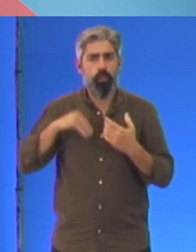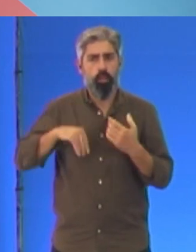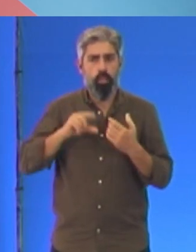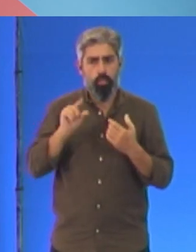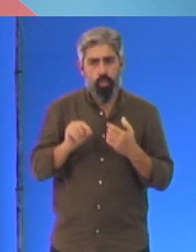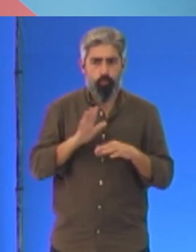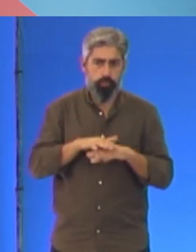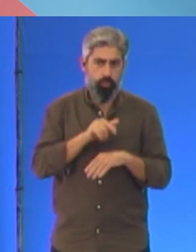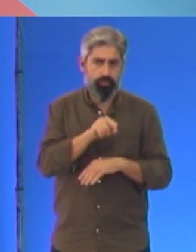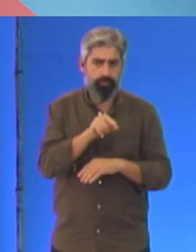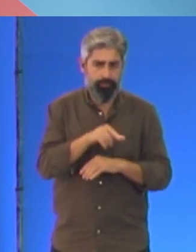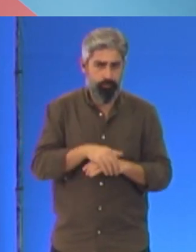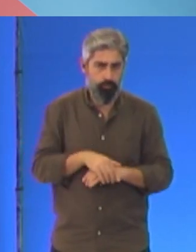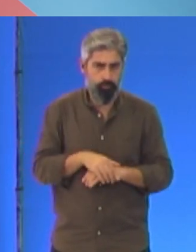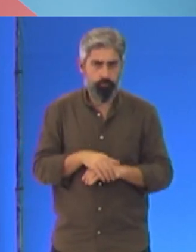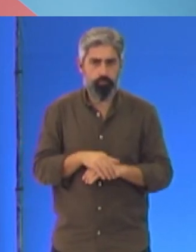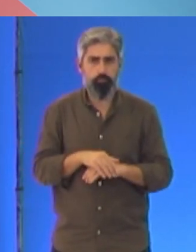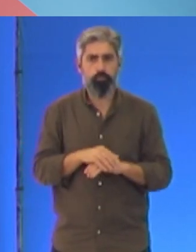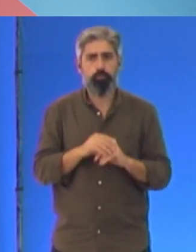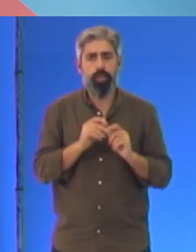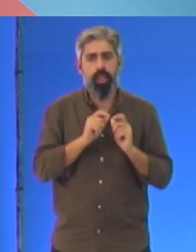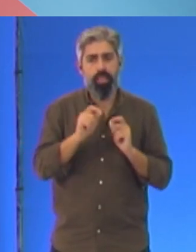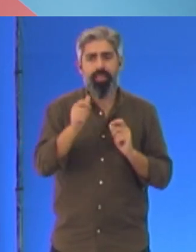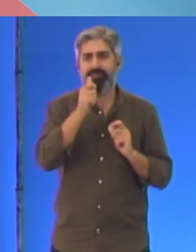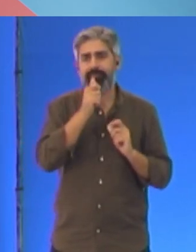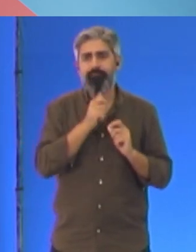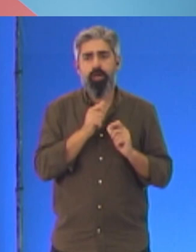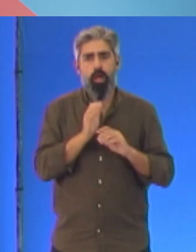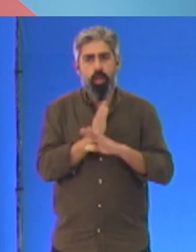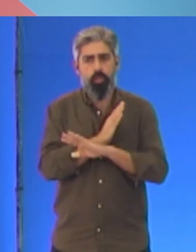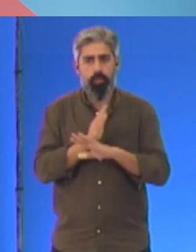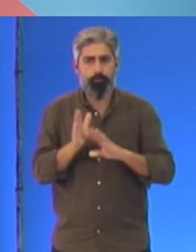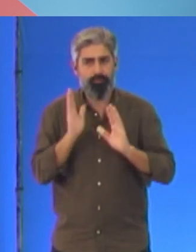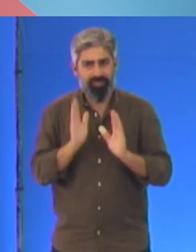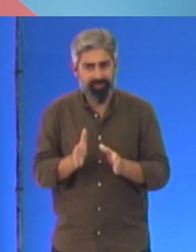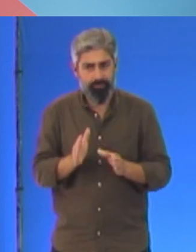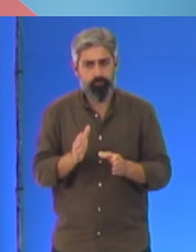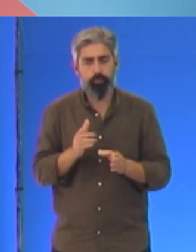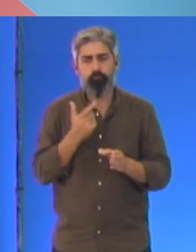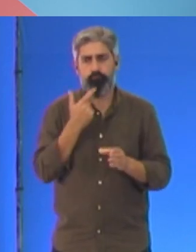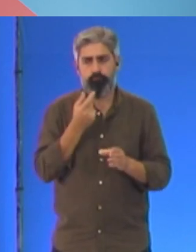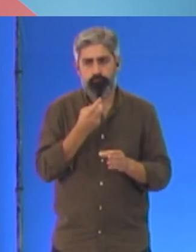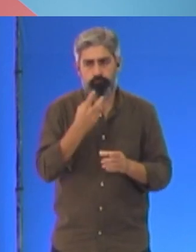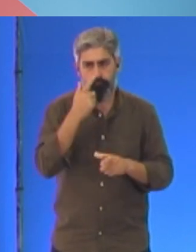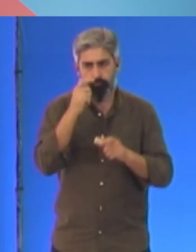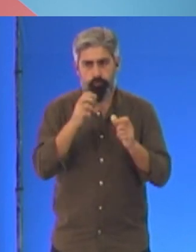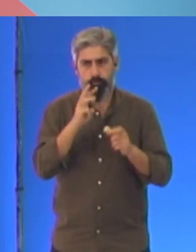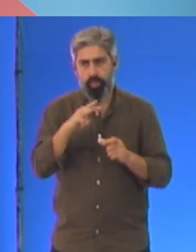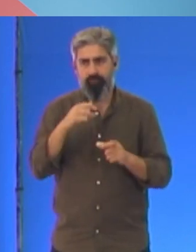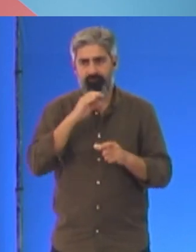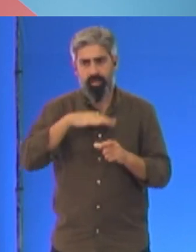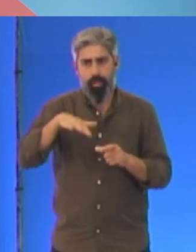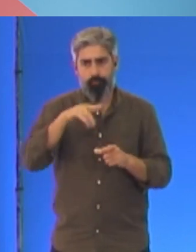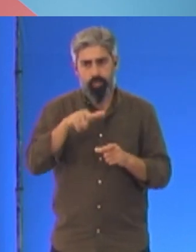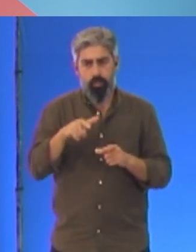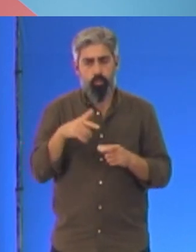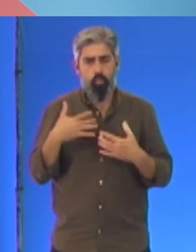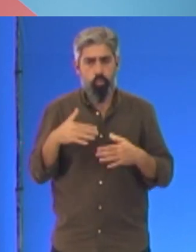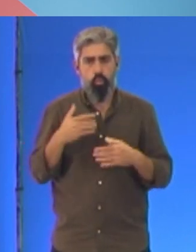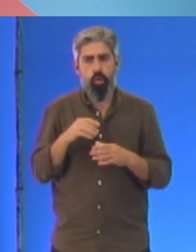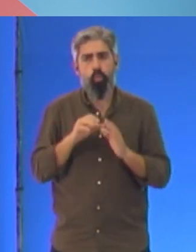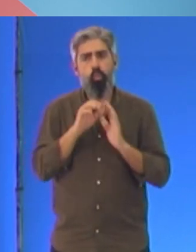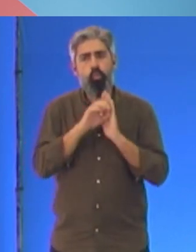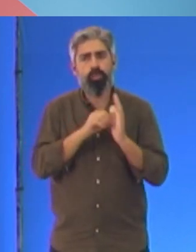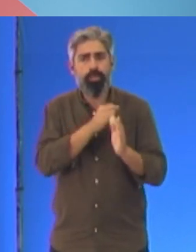salários tem de ser uma linha vermelha que se mantenham dezenas de milhares de famílias em gráfico carência